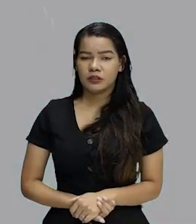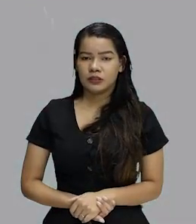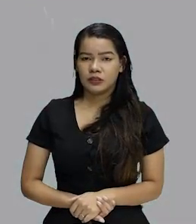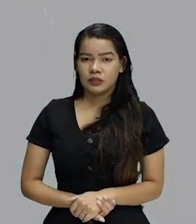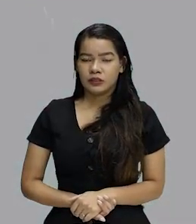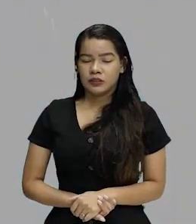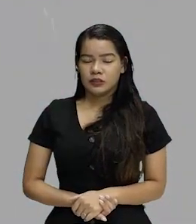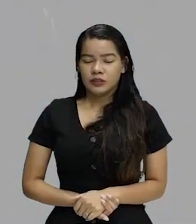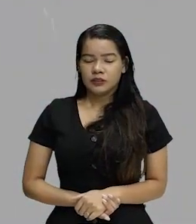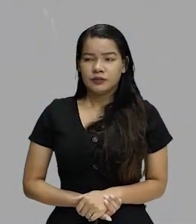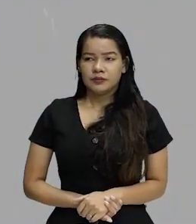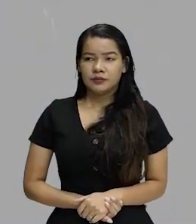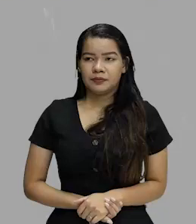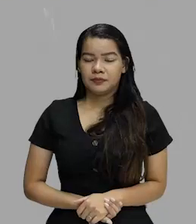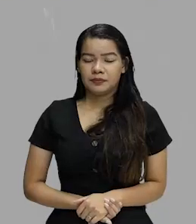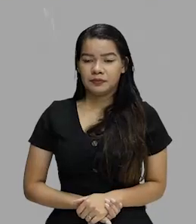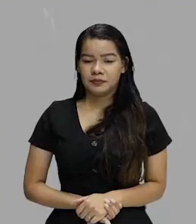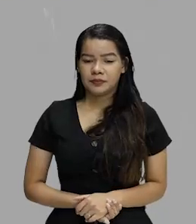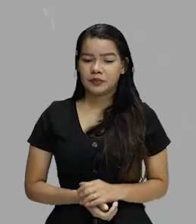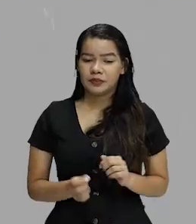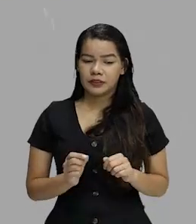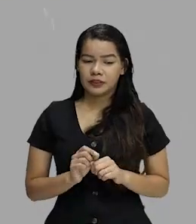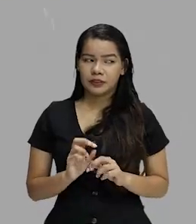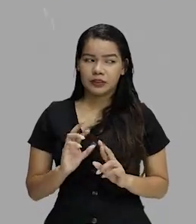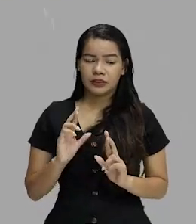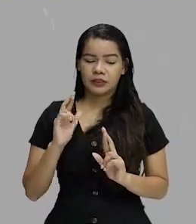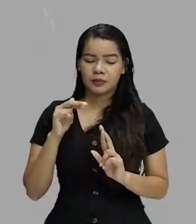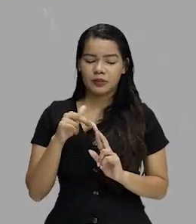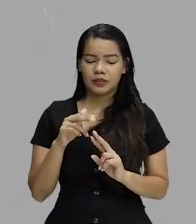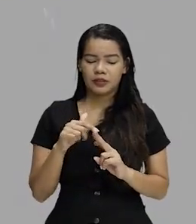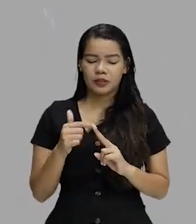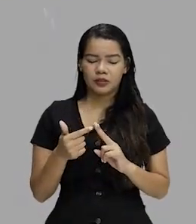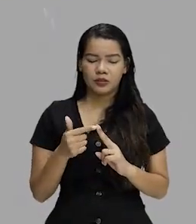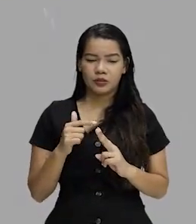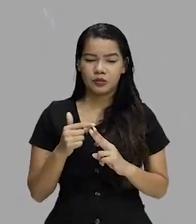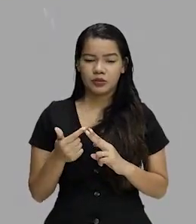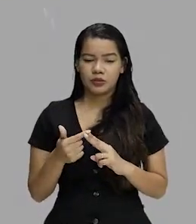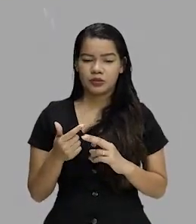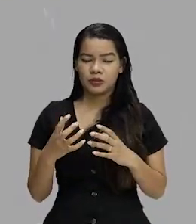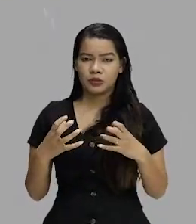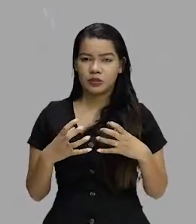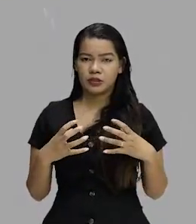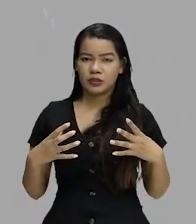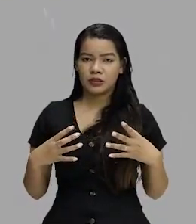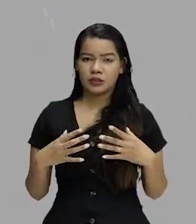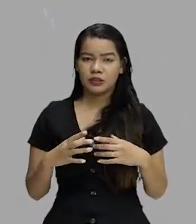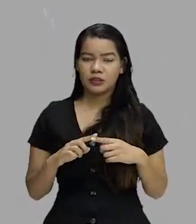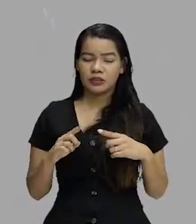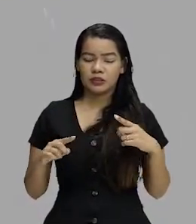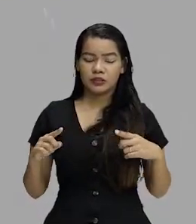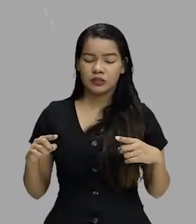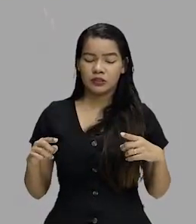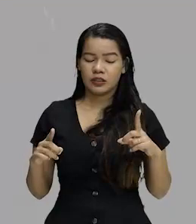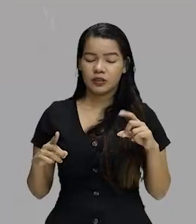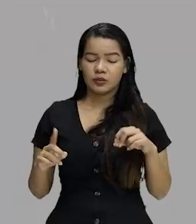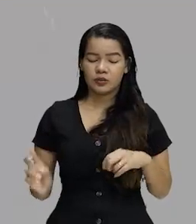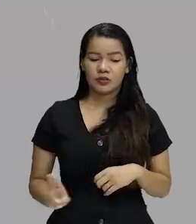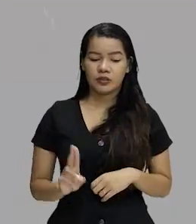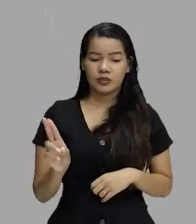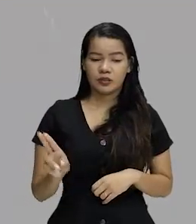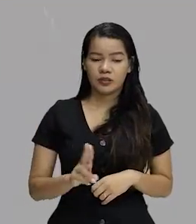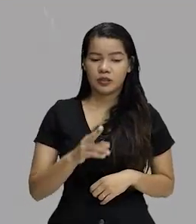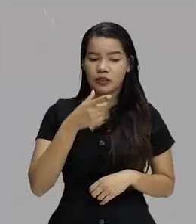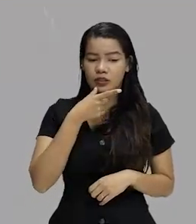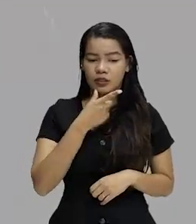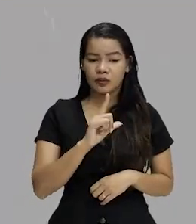não trabalhará. Então, fazendo a representação das duas formas contraídas. Contração muito utilizada na língua